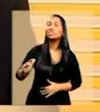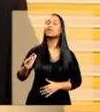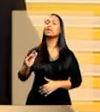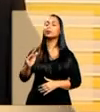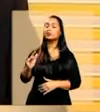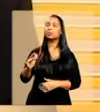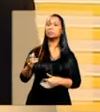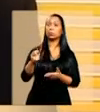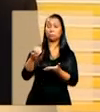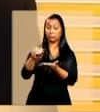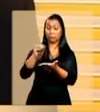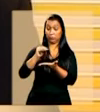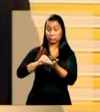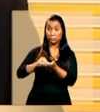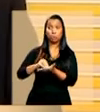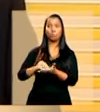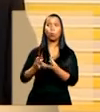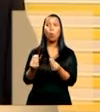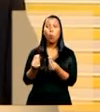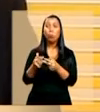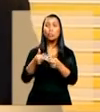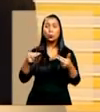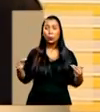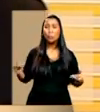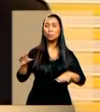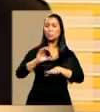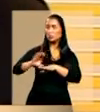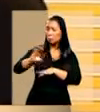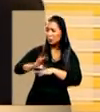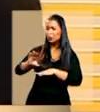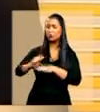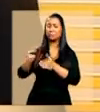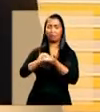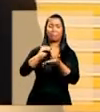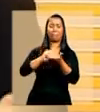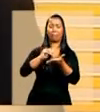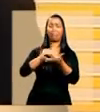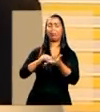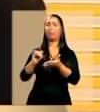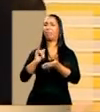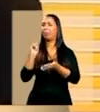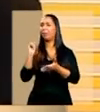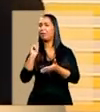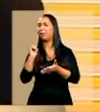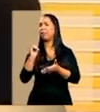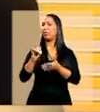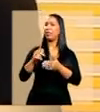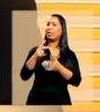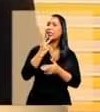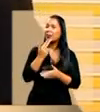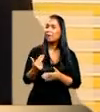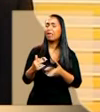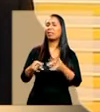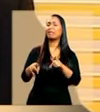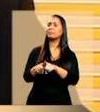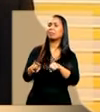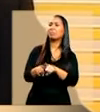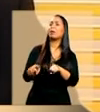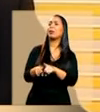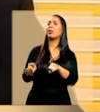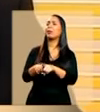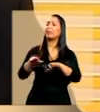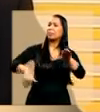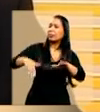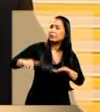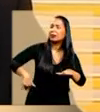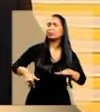em uma agenda superlotada? Começa a ter um monte de cursos, quer pôr no inglês, na natação, no judô, transforma